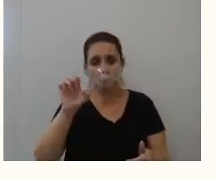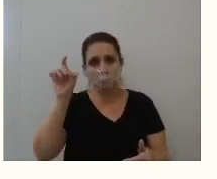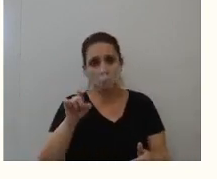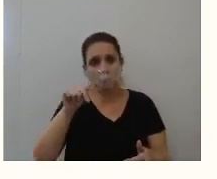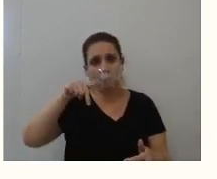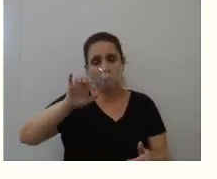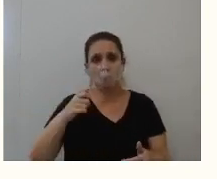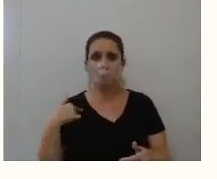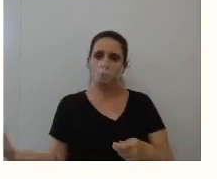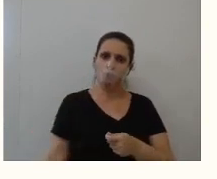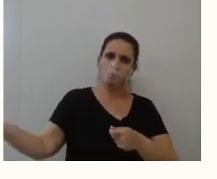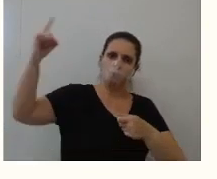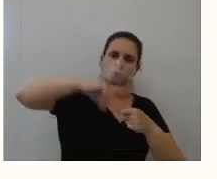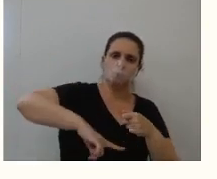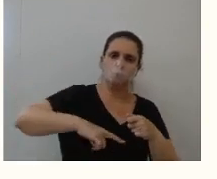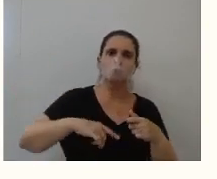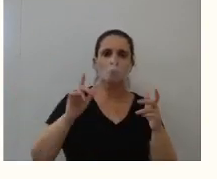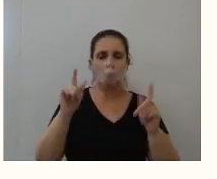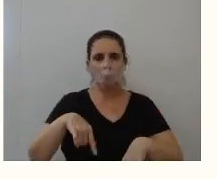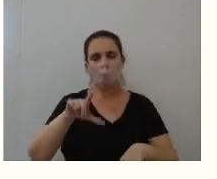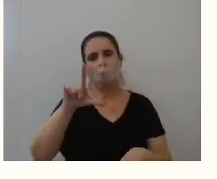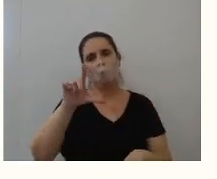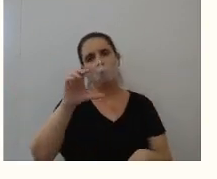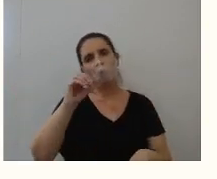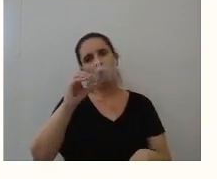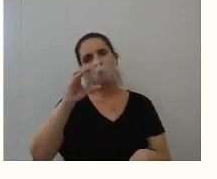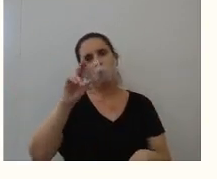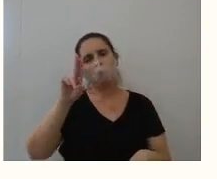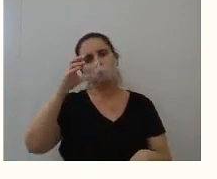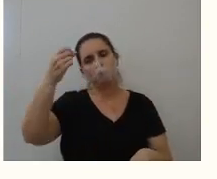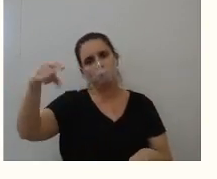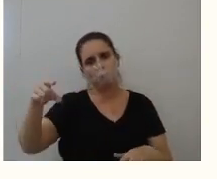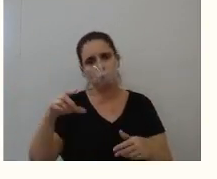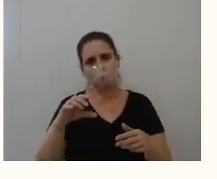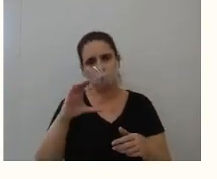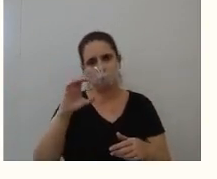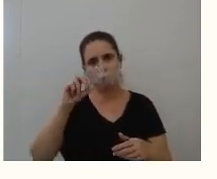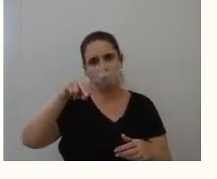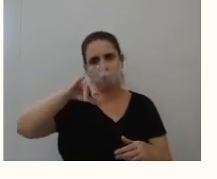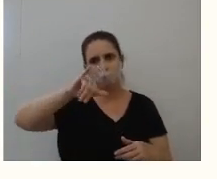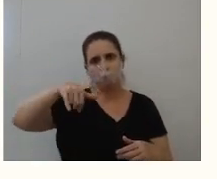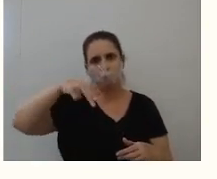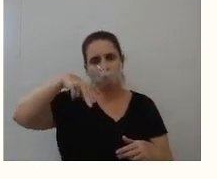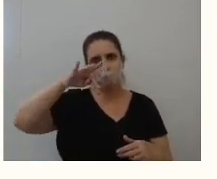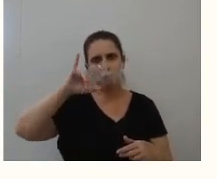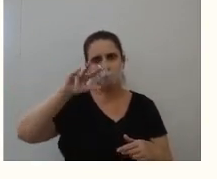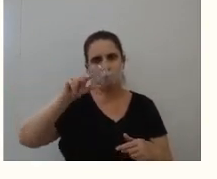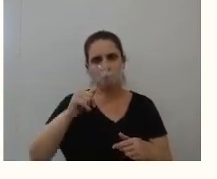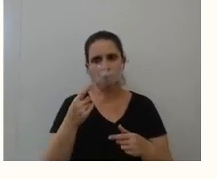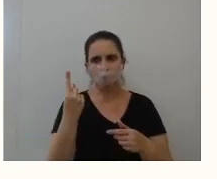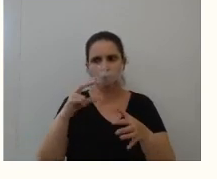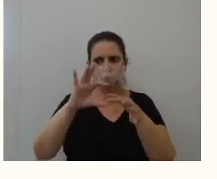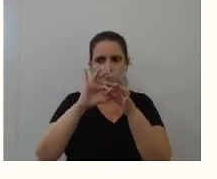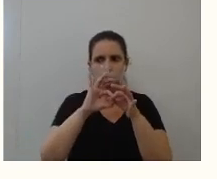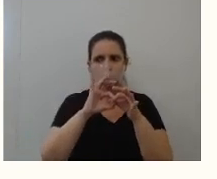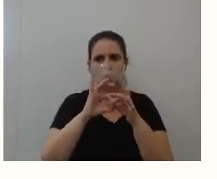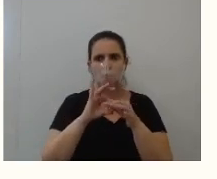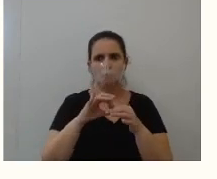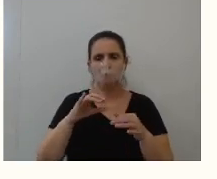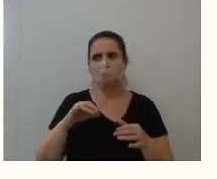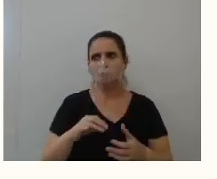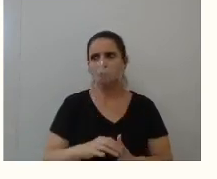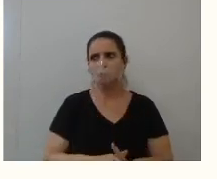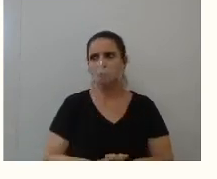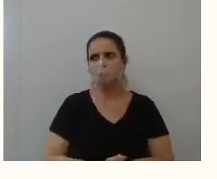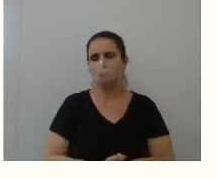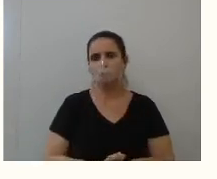outro exemplo de locução conjuntiva, né? A união de dois termos com valor de tempo,